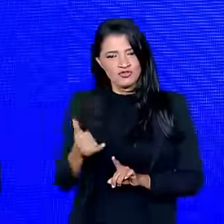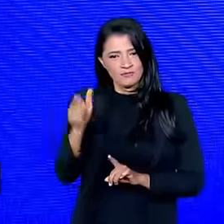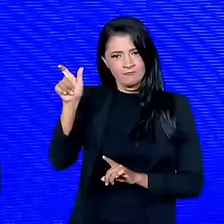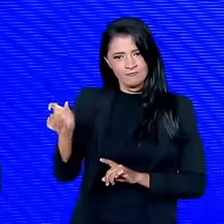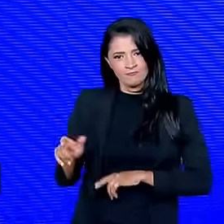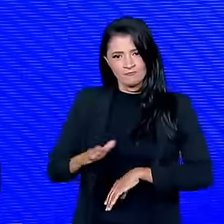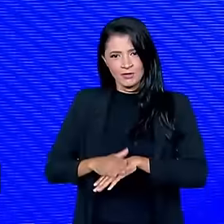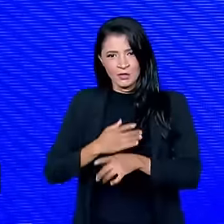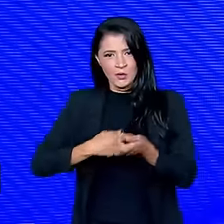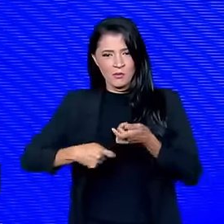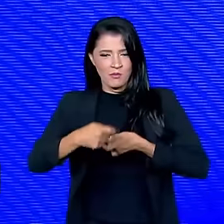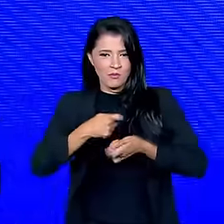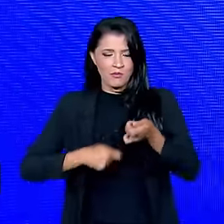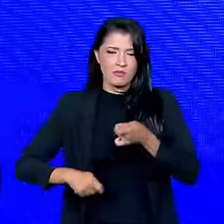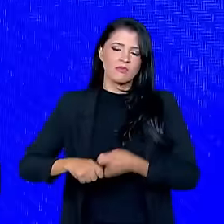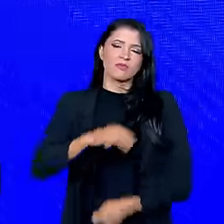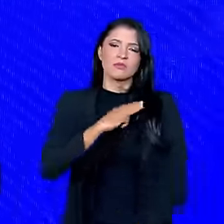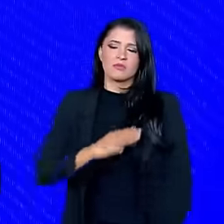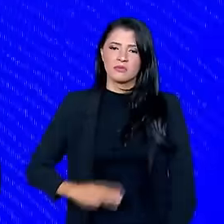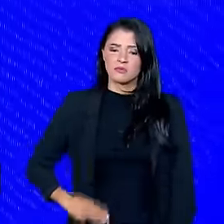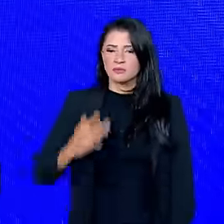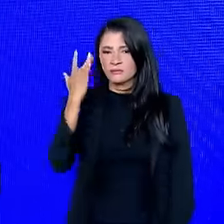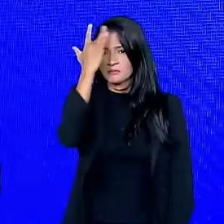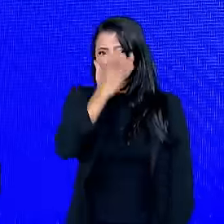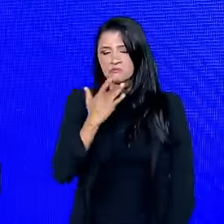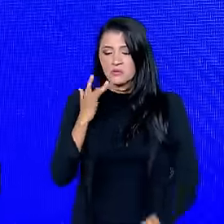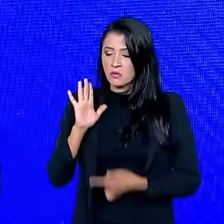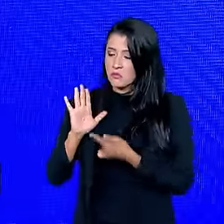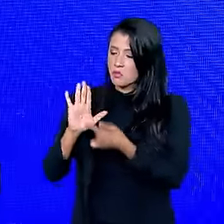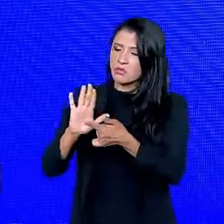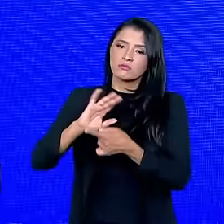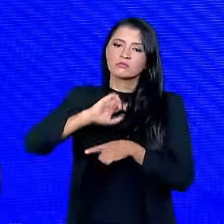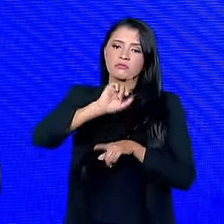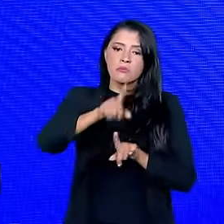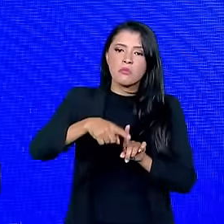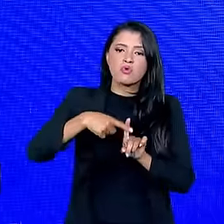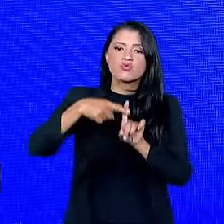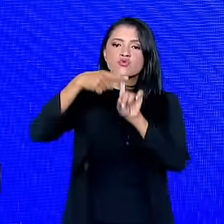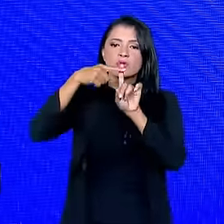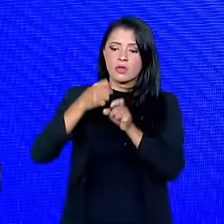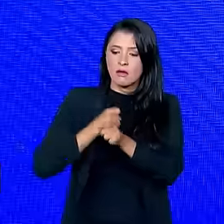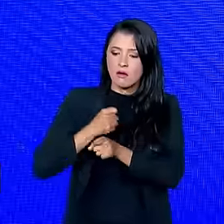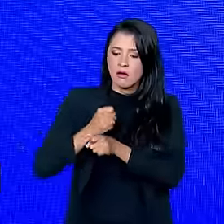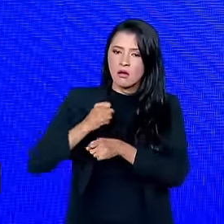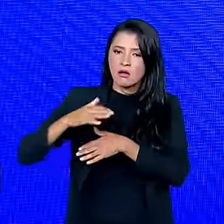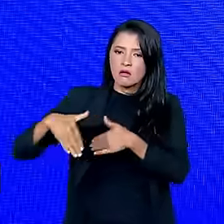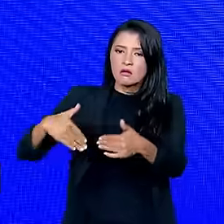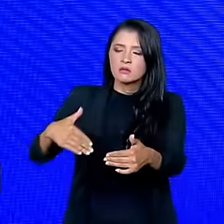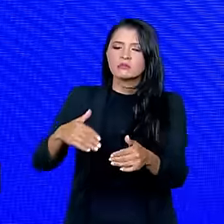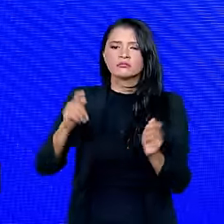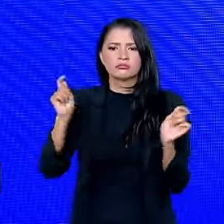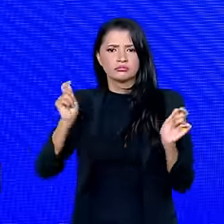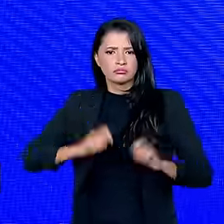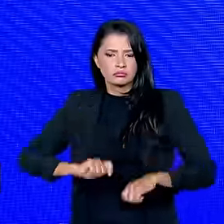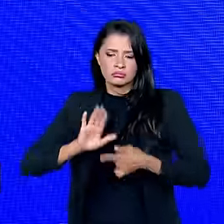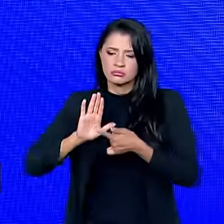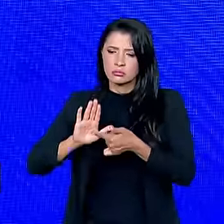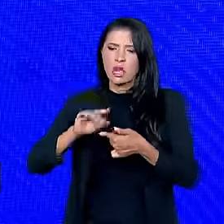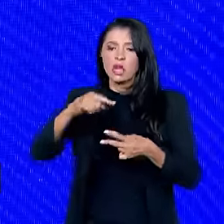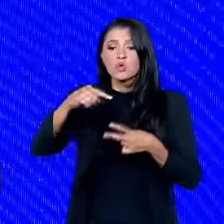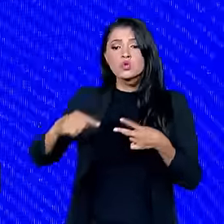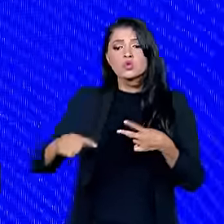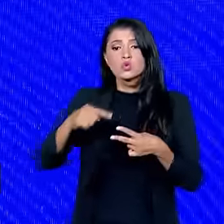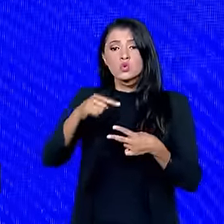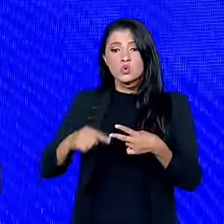Fernando Haddad, só deram sinais positivos ao longo do ano. Eu poderia citar apenas dois